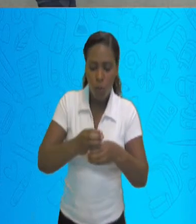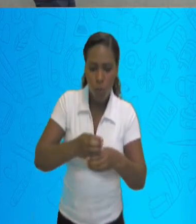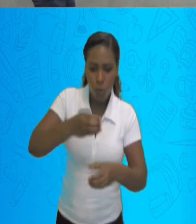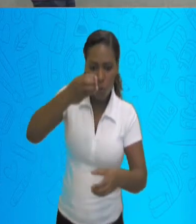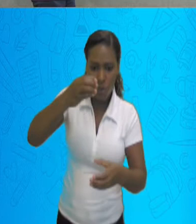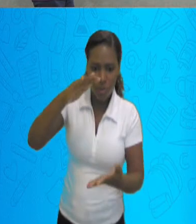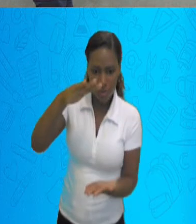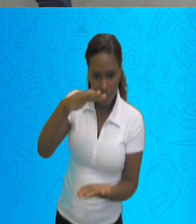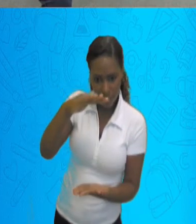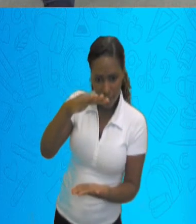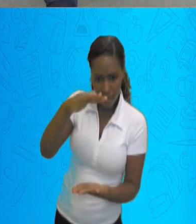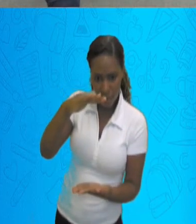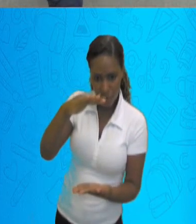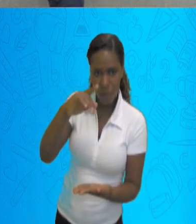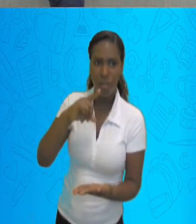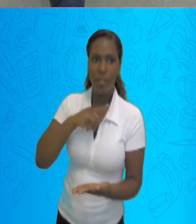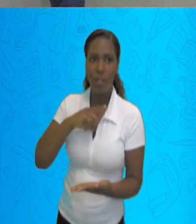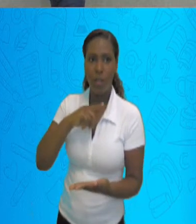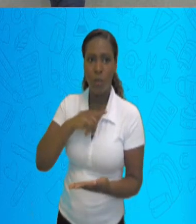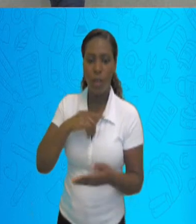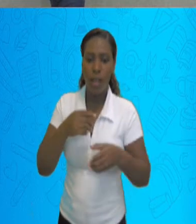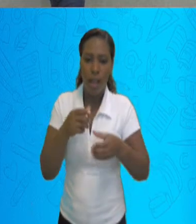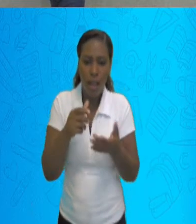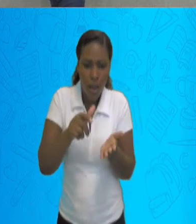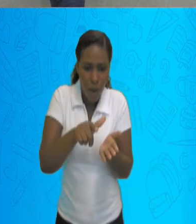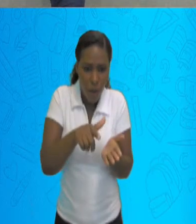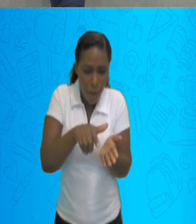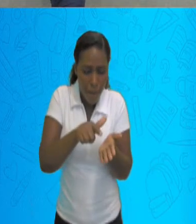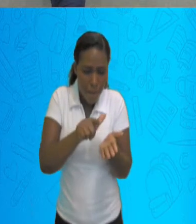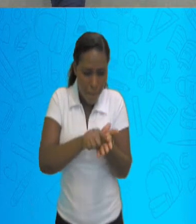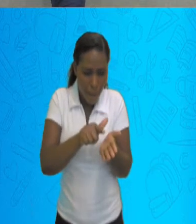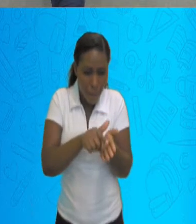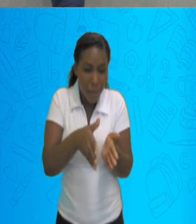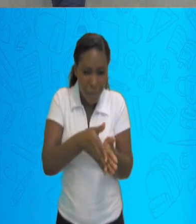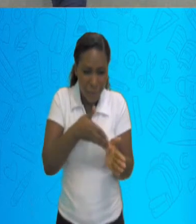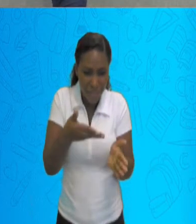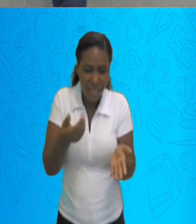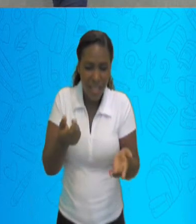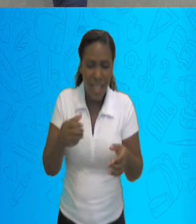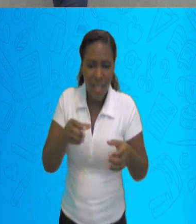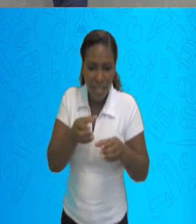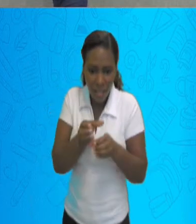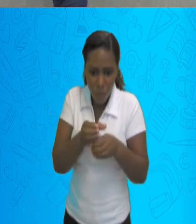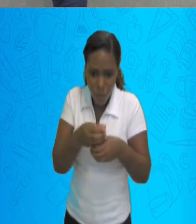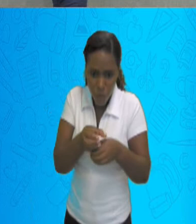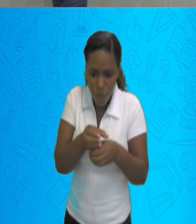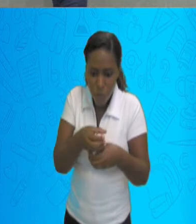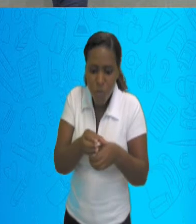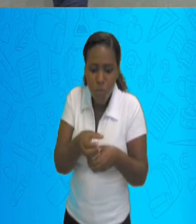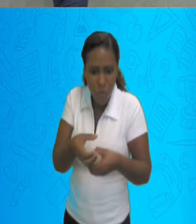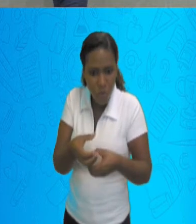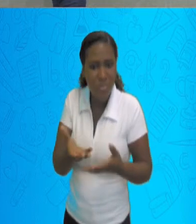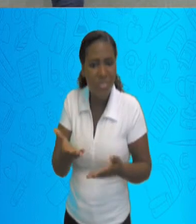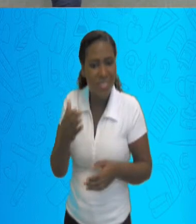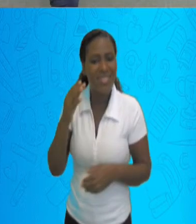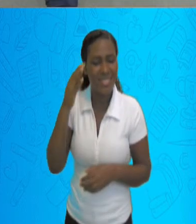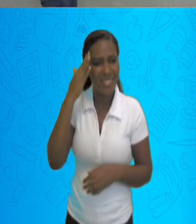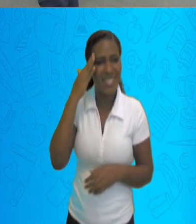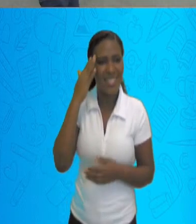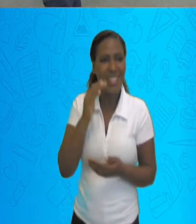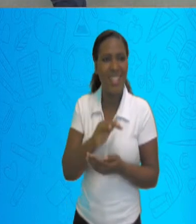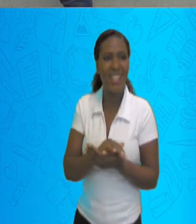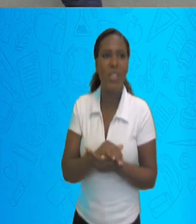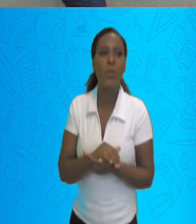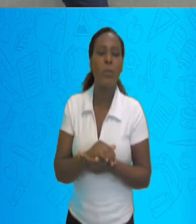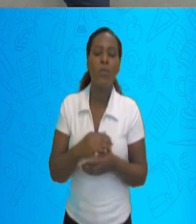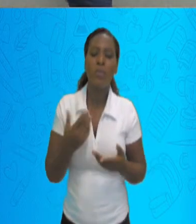conseguimos encontrar o prisma onde? Aqui na pasta de dente. A pirâmide, né, é mais fácil a gente visualizar em desenho. E